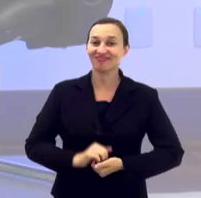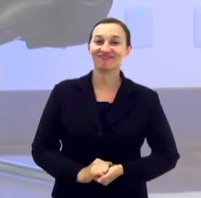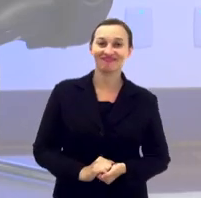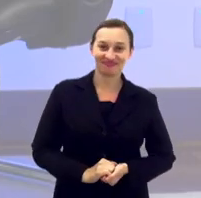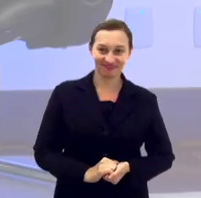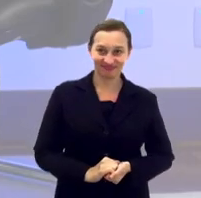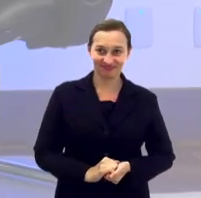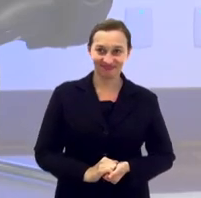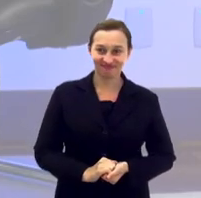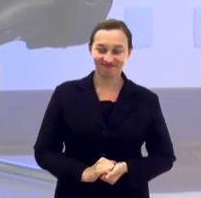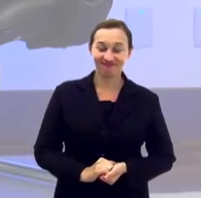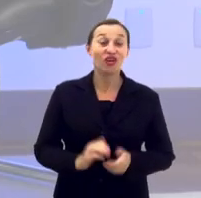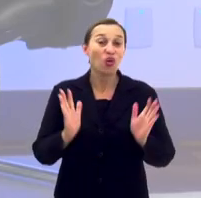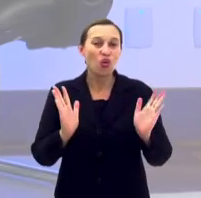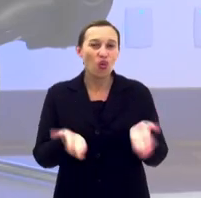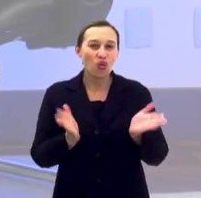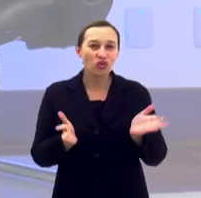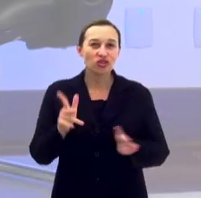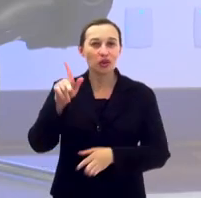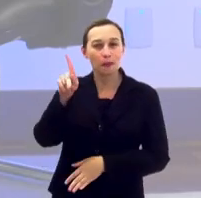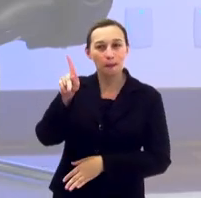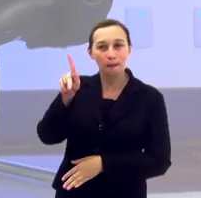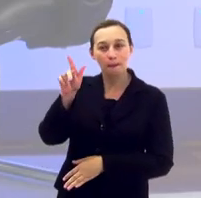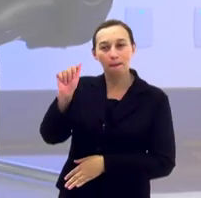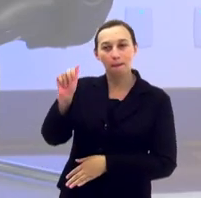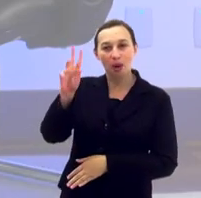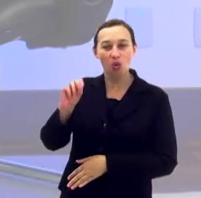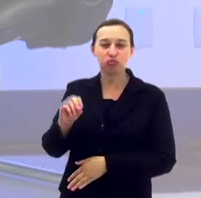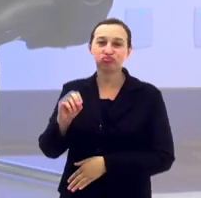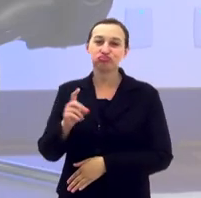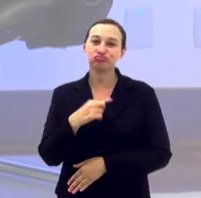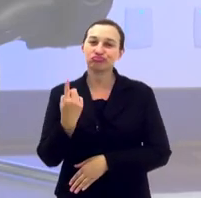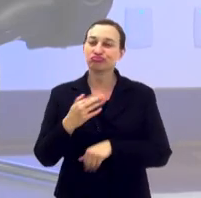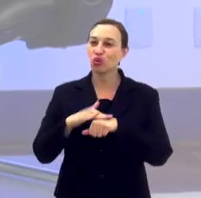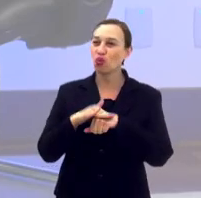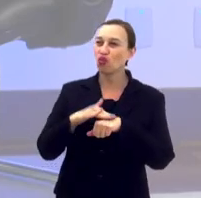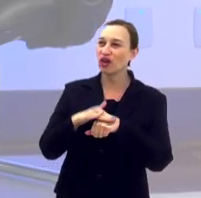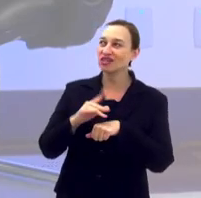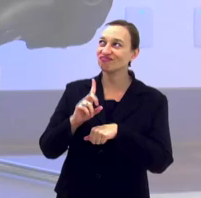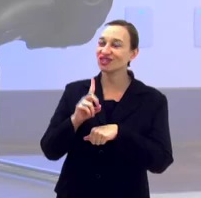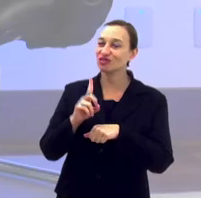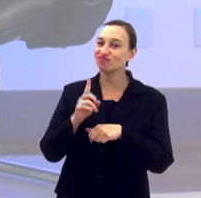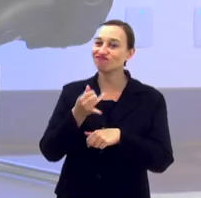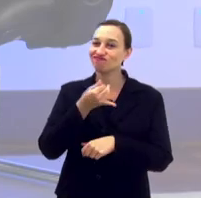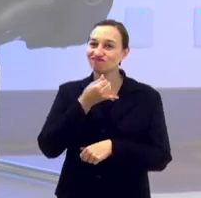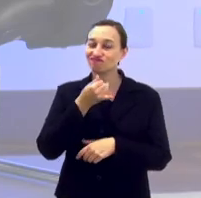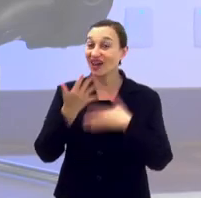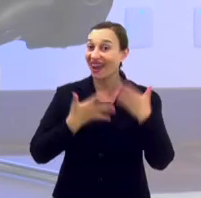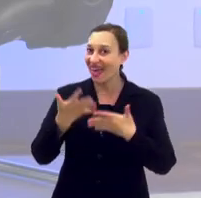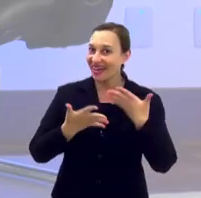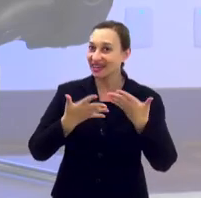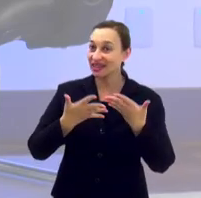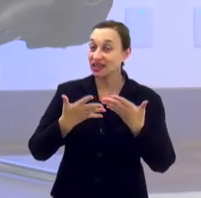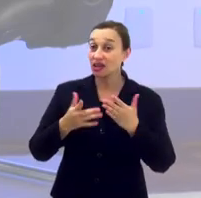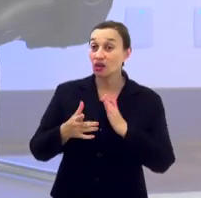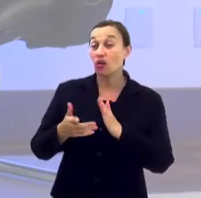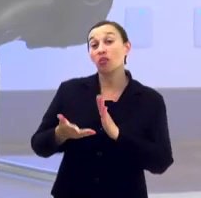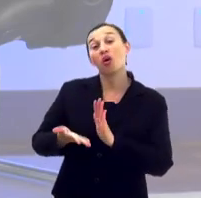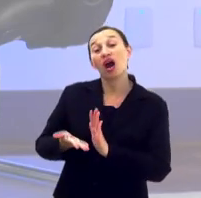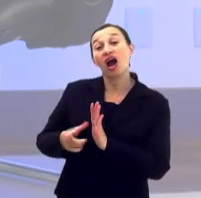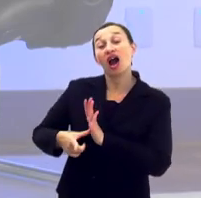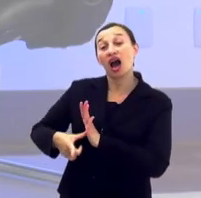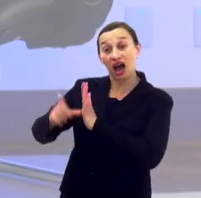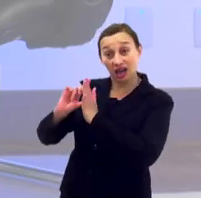suas demandas. Bem, hoje, Paulo, a nossa conversa não é tão animada Com como já foram certeza.